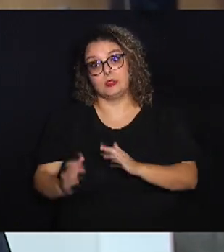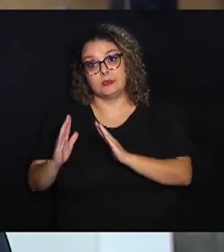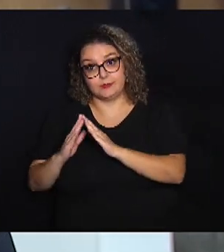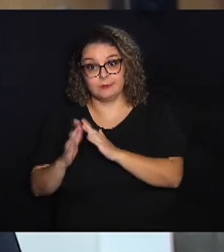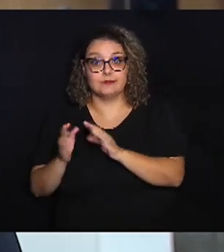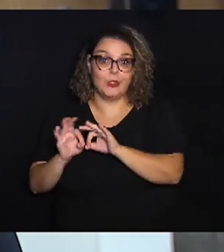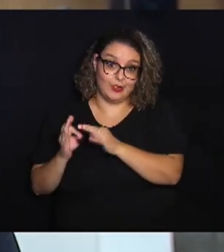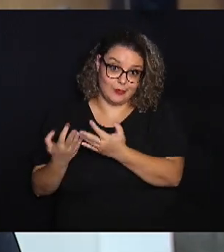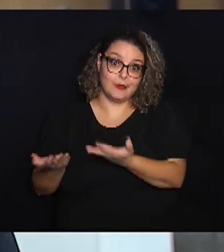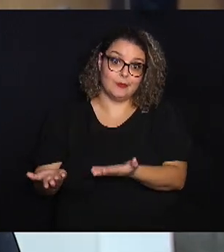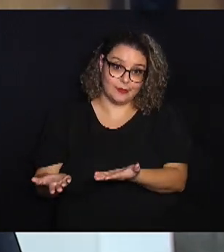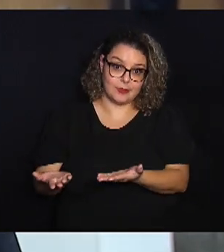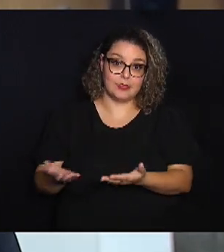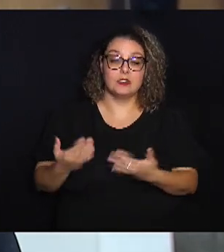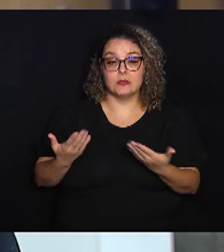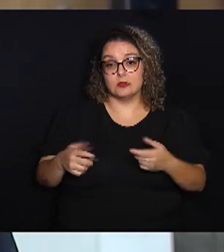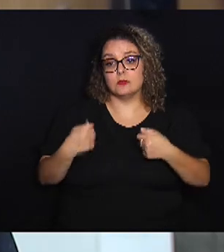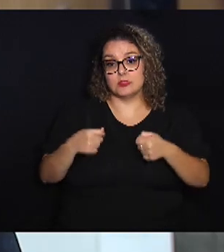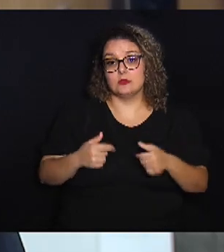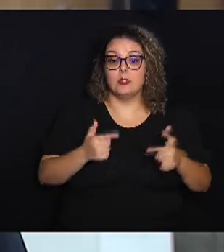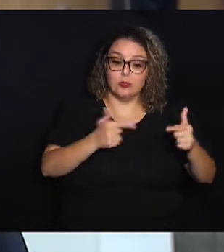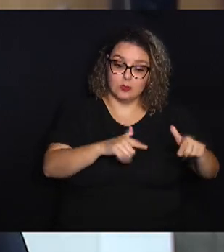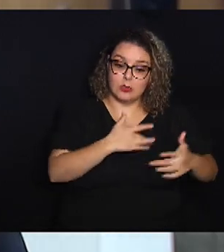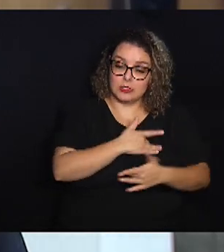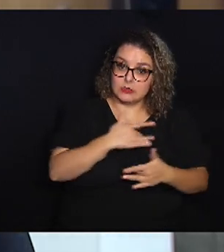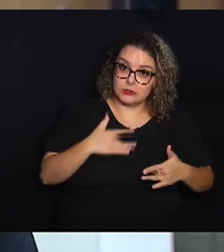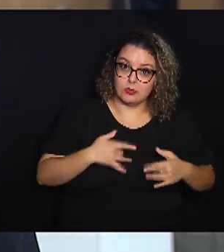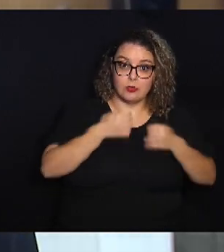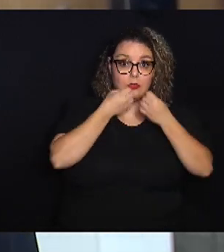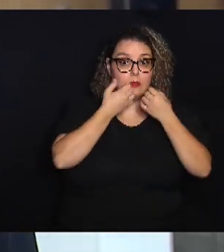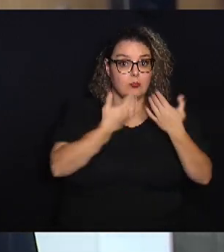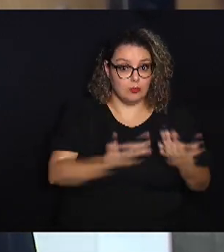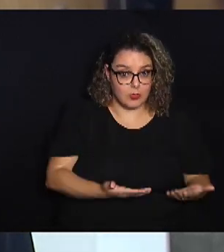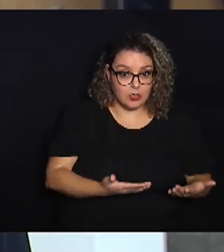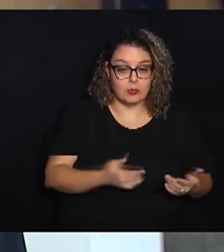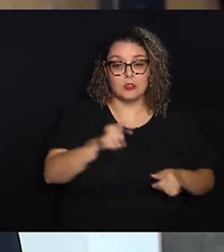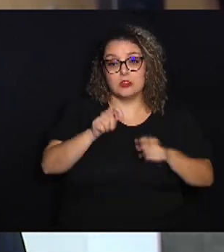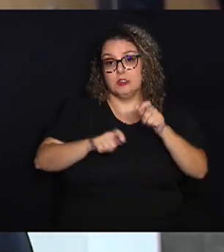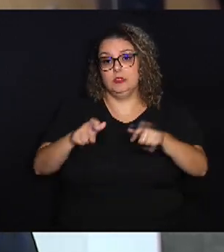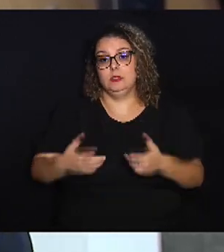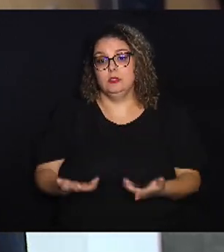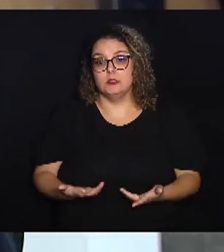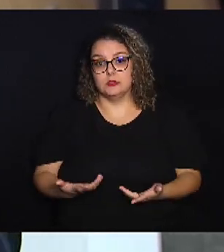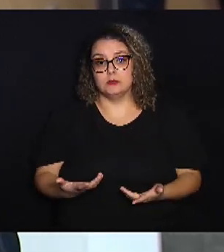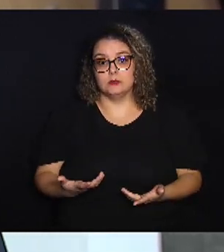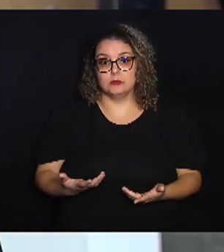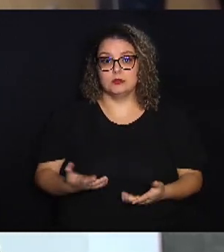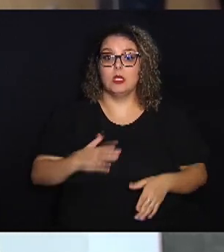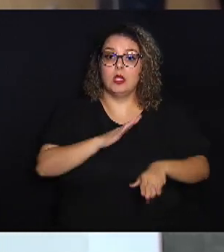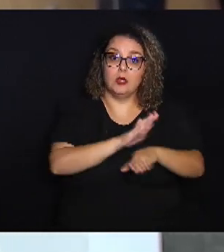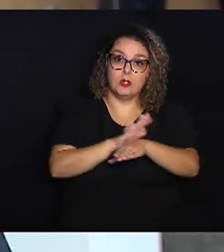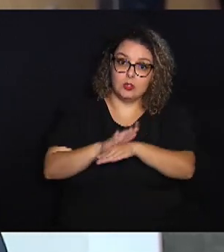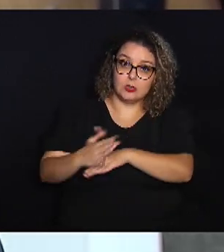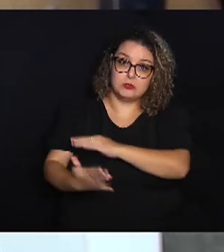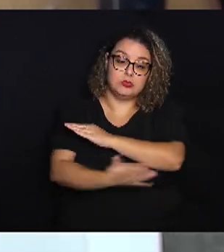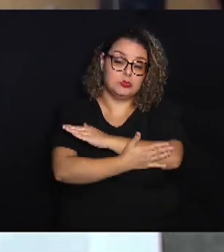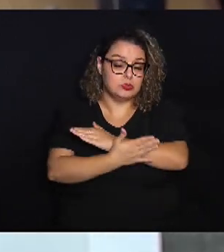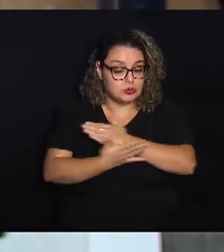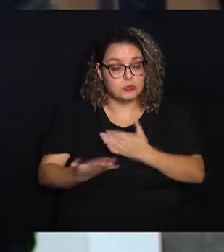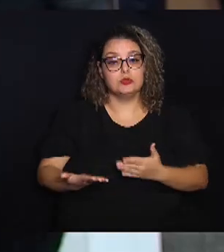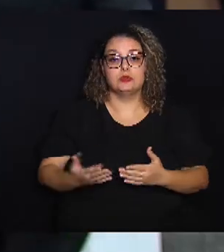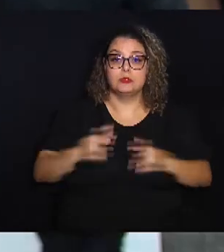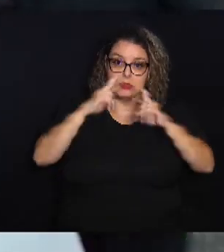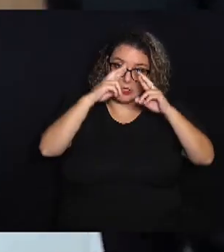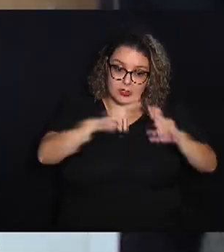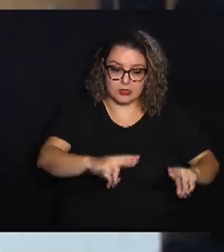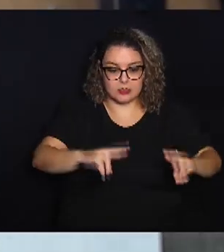vezes na nossa casa. Então tem que ser um ambiente saudável, um ambiente onde as pessoas colaborem umas com as outras, se